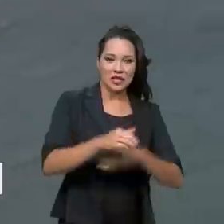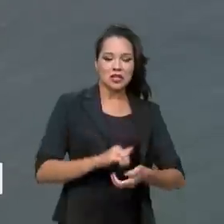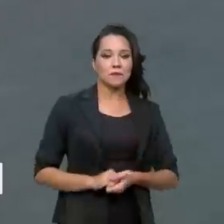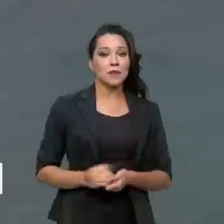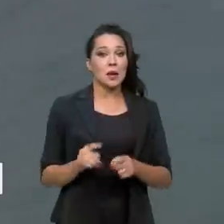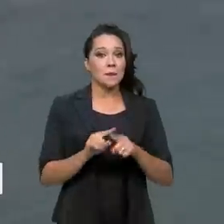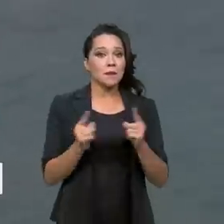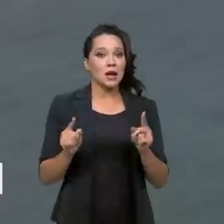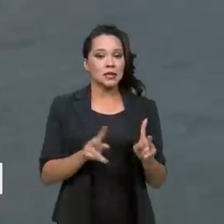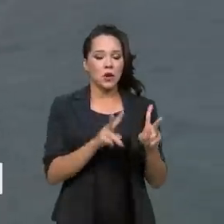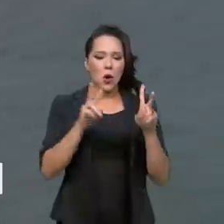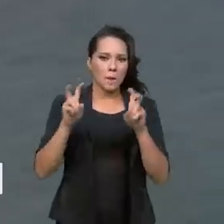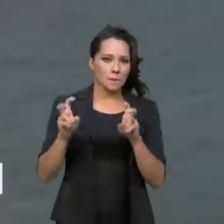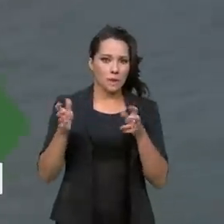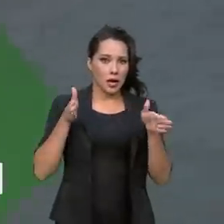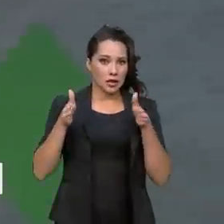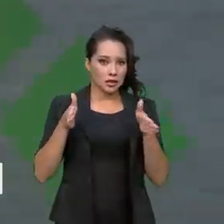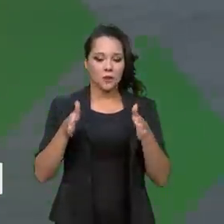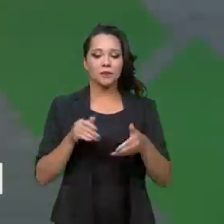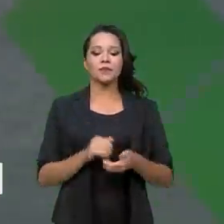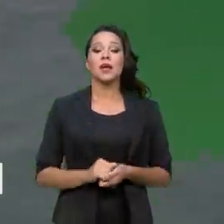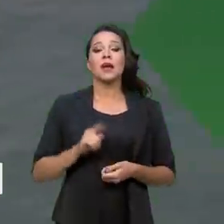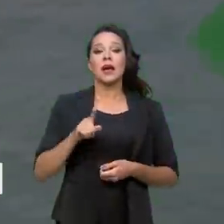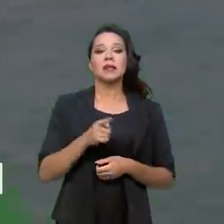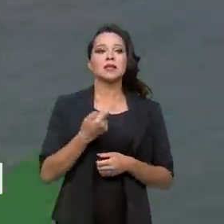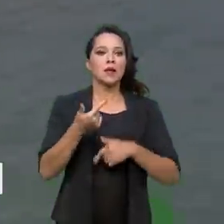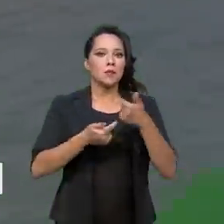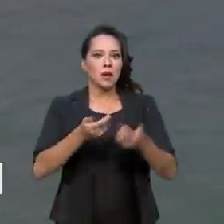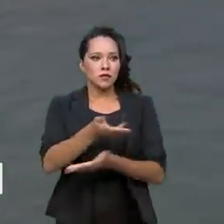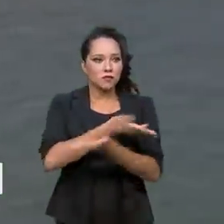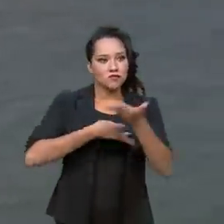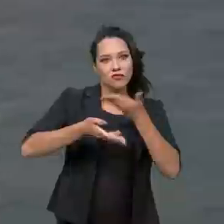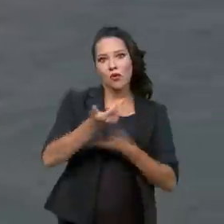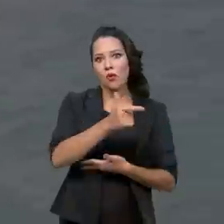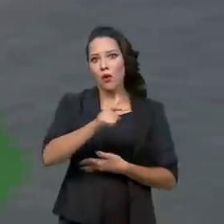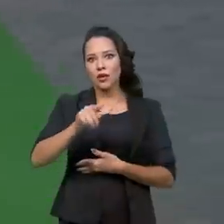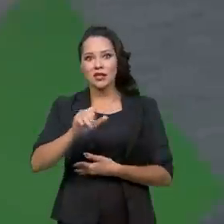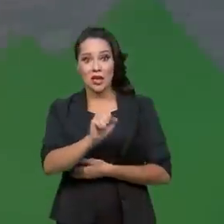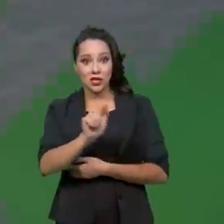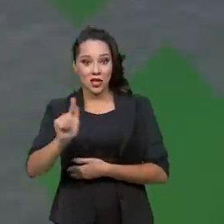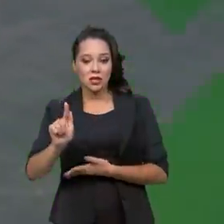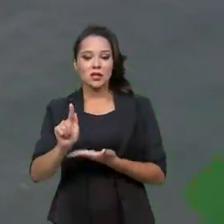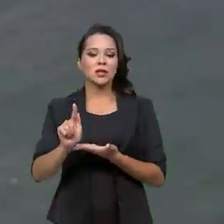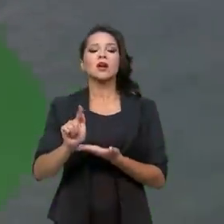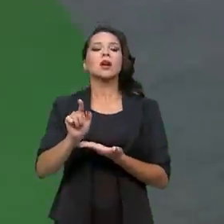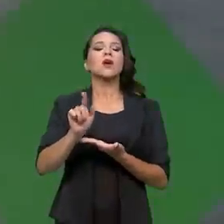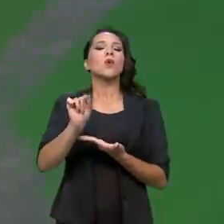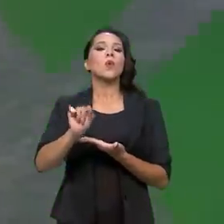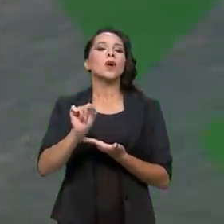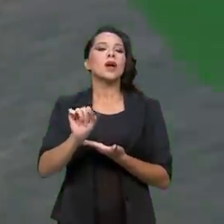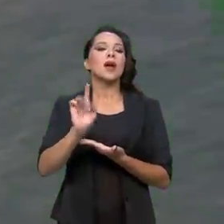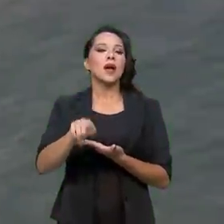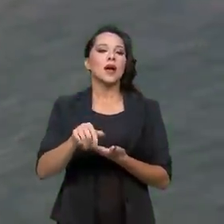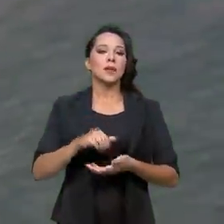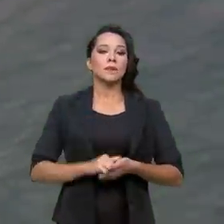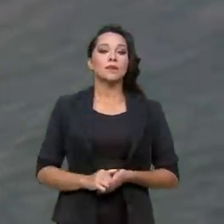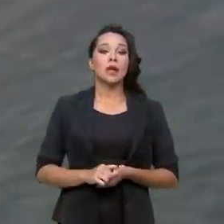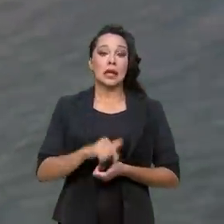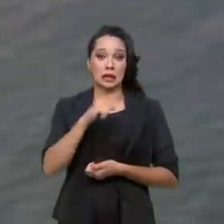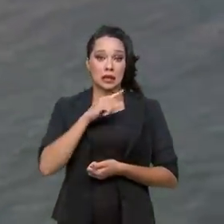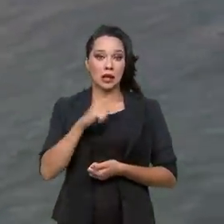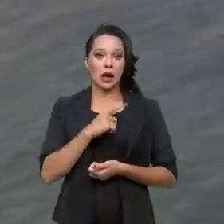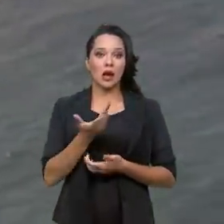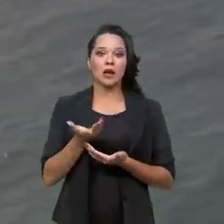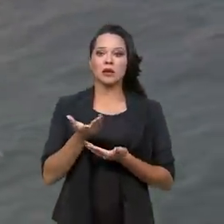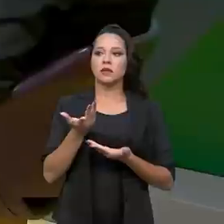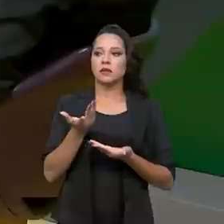em relação a essa interoperabilidade com essas outras agências, basicamente é estabelecer